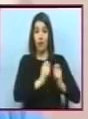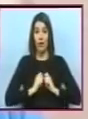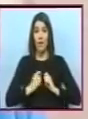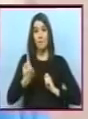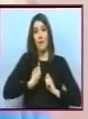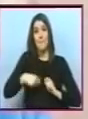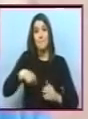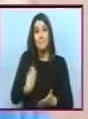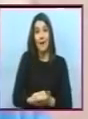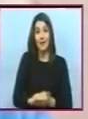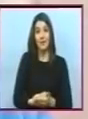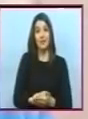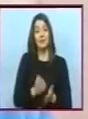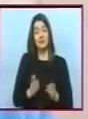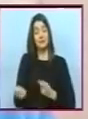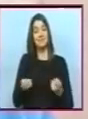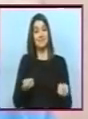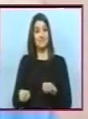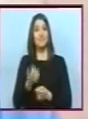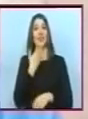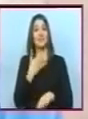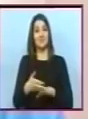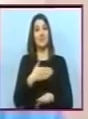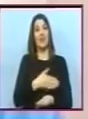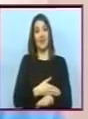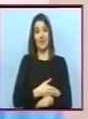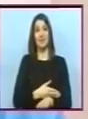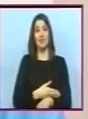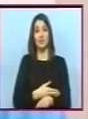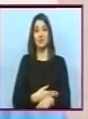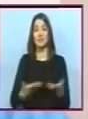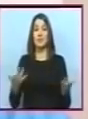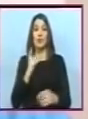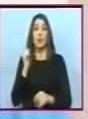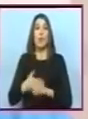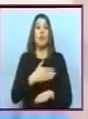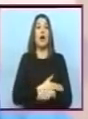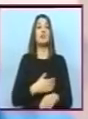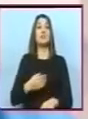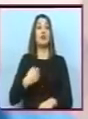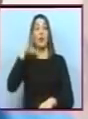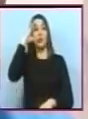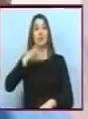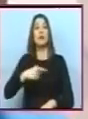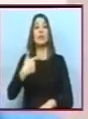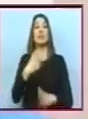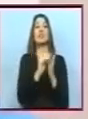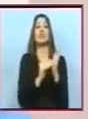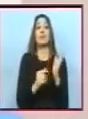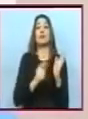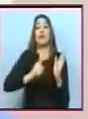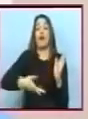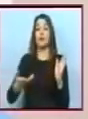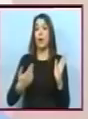E requer essa gestão antecipada, não é? E antecipada e nem se pode antecipar, porque ninguém sabe o que é que está no testamento e, portanto, lá está,